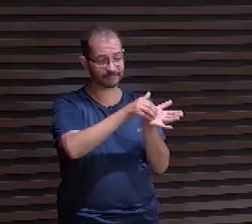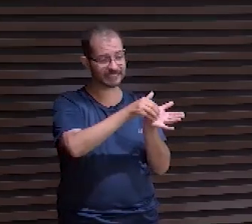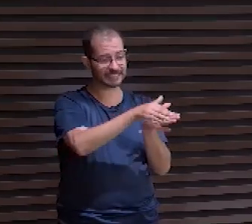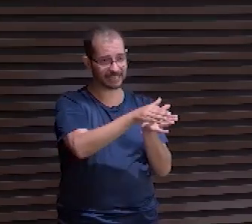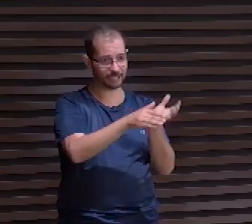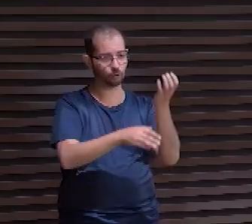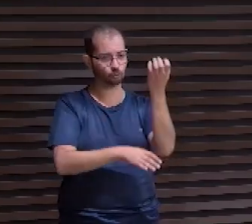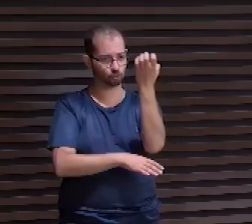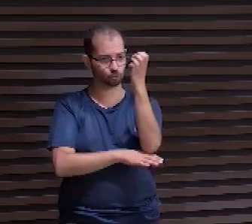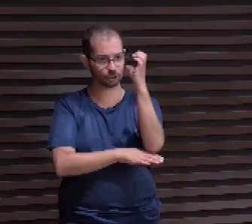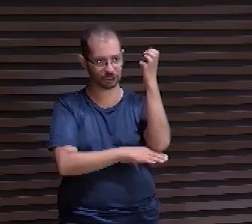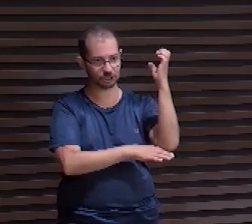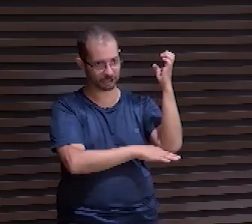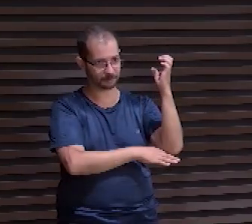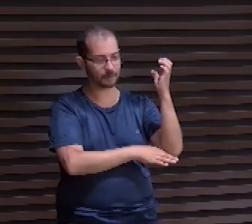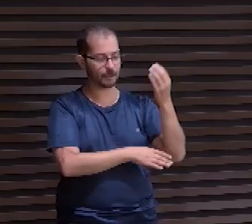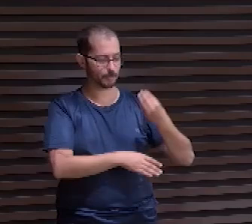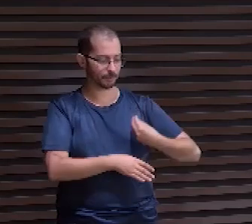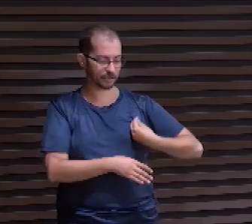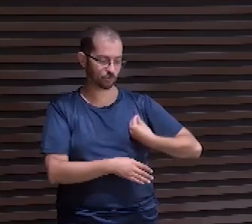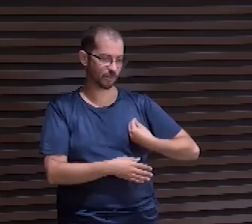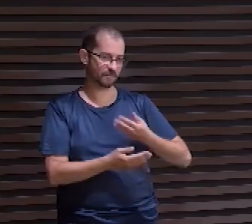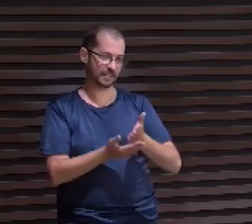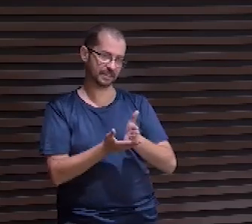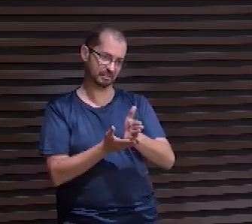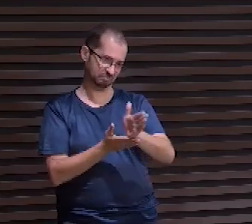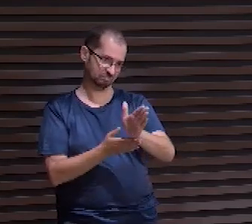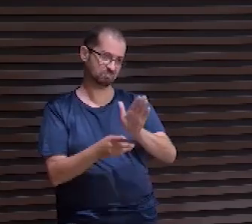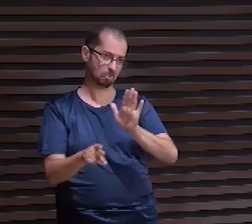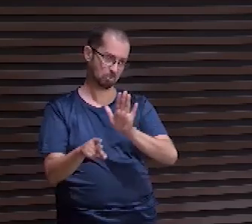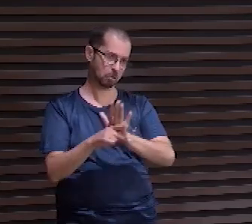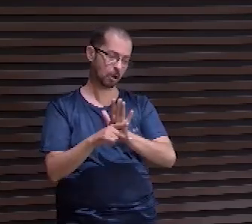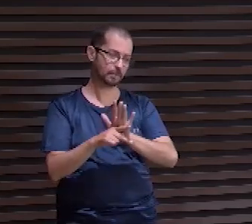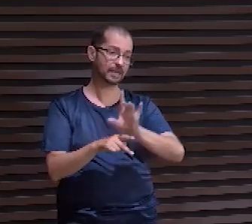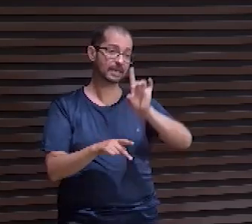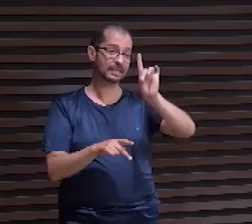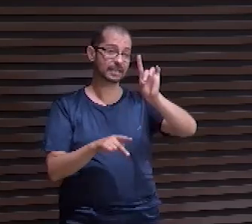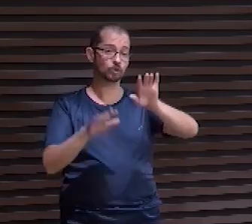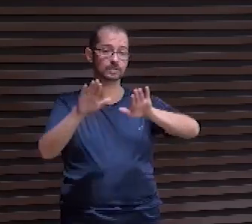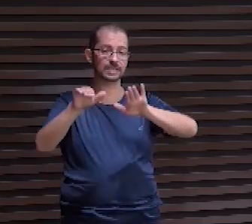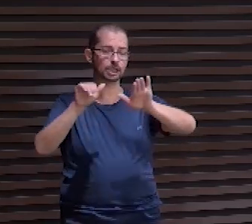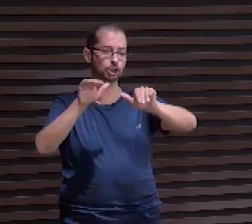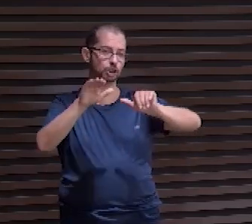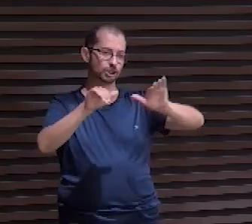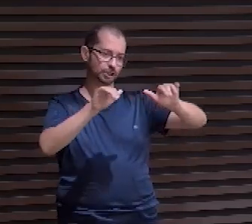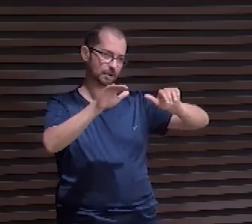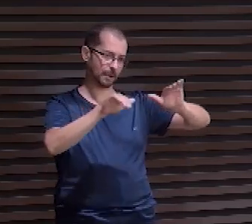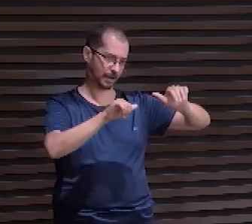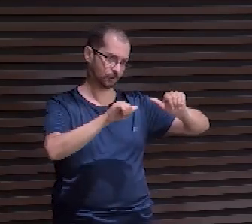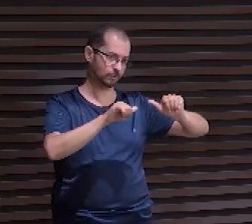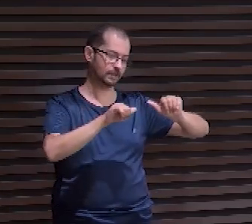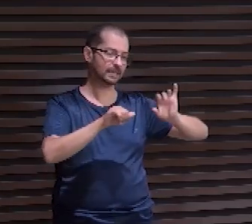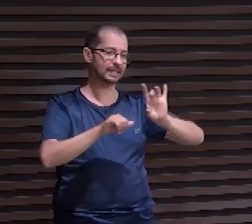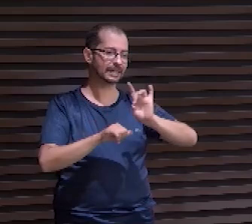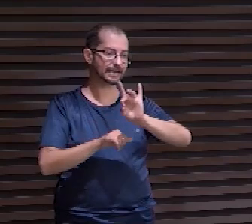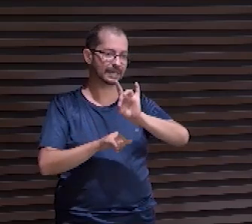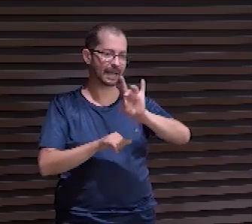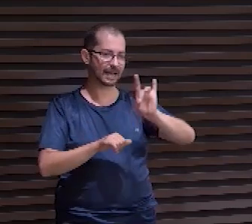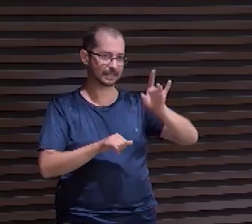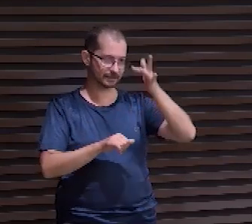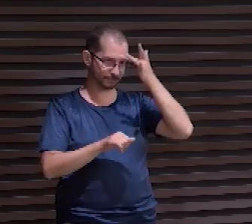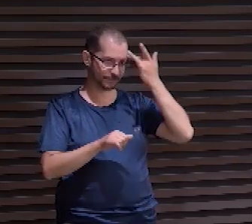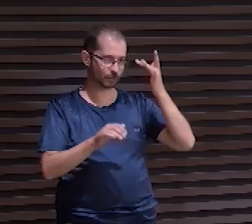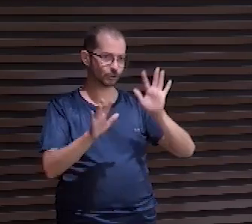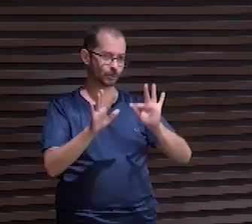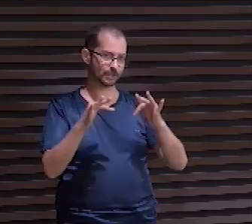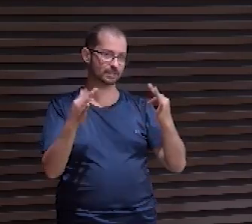para seguir o seu próprio caminho, Deus tem chamado para si cada membro da sua família.